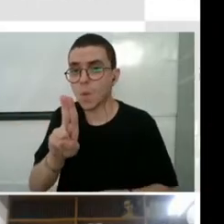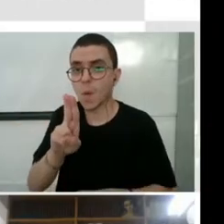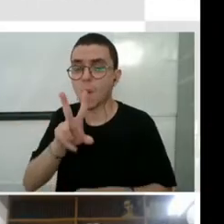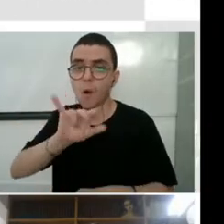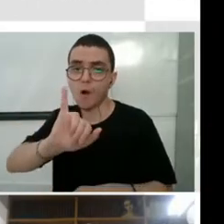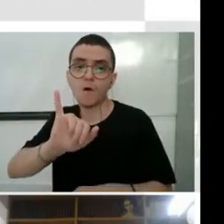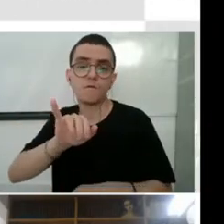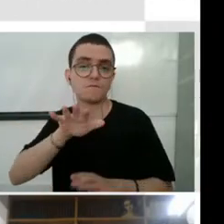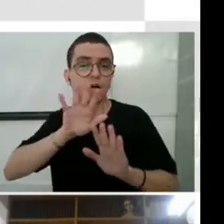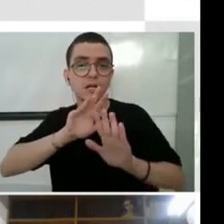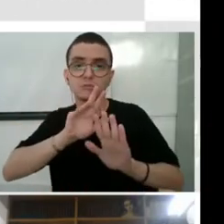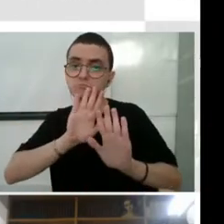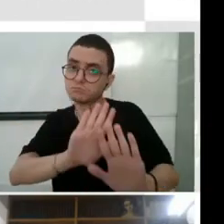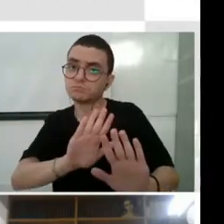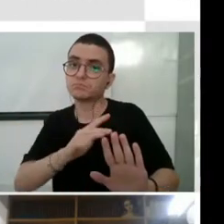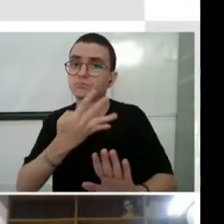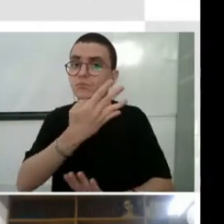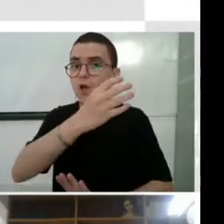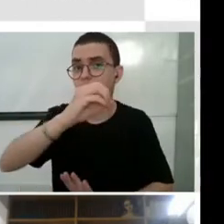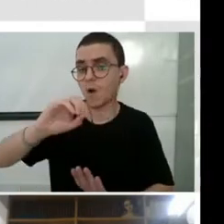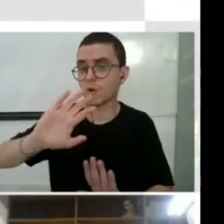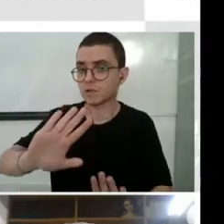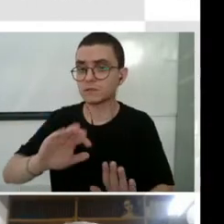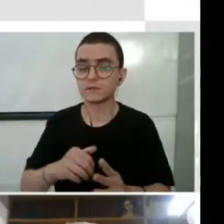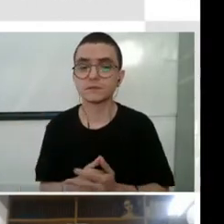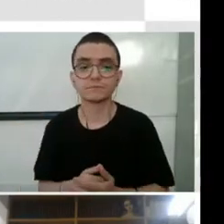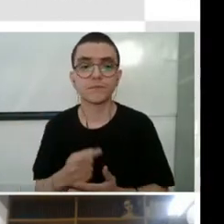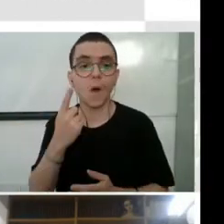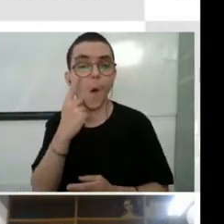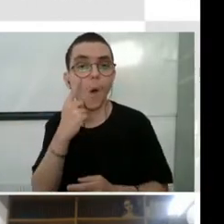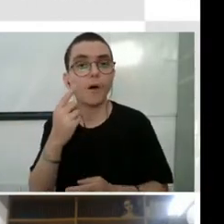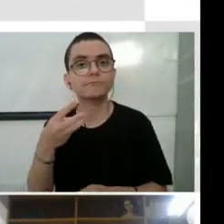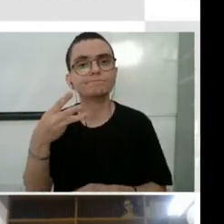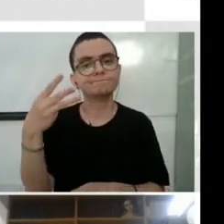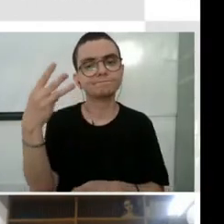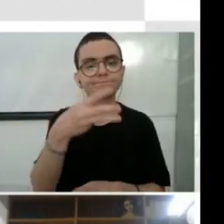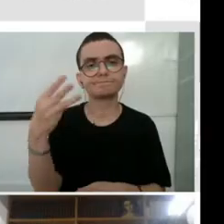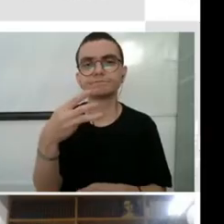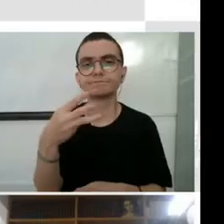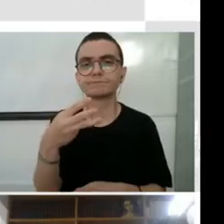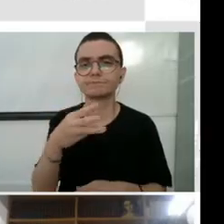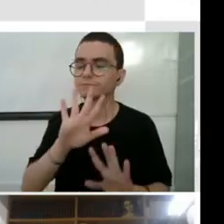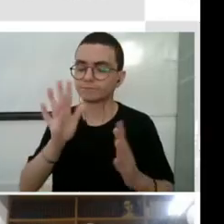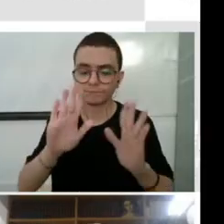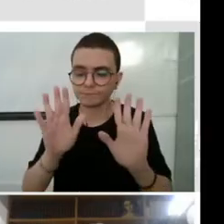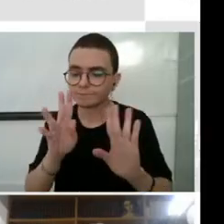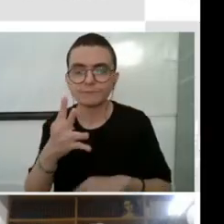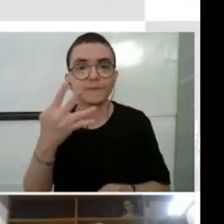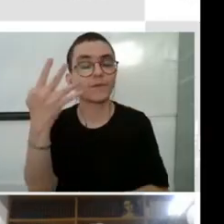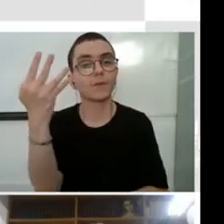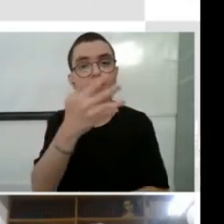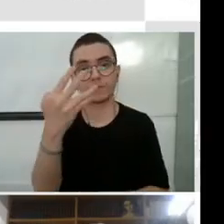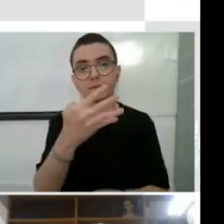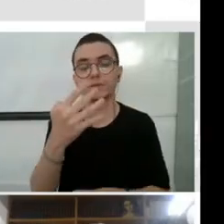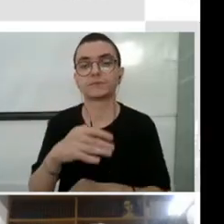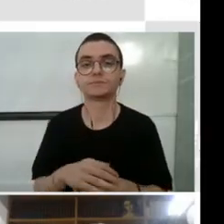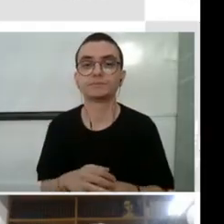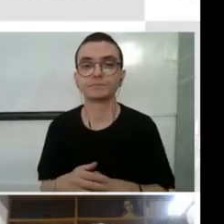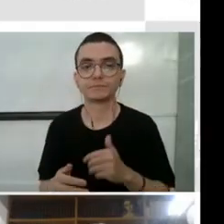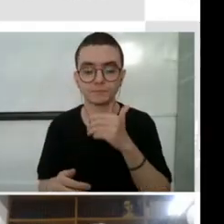BTUs. Muito bem, peguemos agora uma terceira, aliás, uma quarta, né? Depois